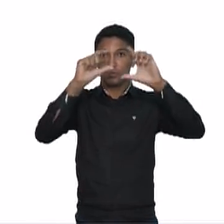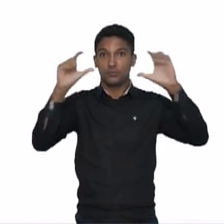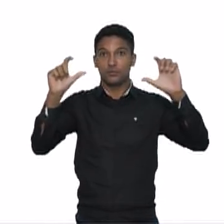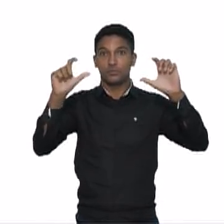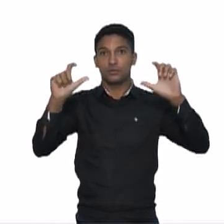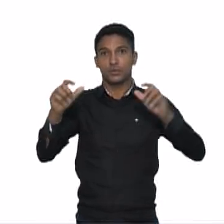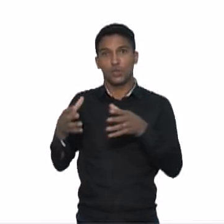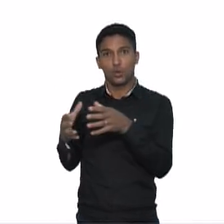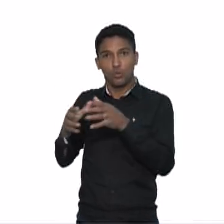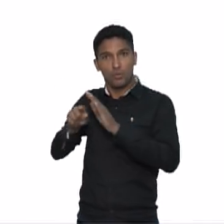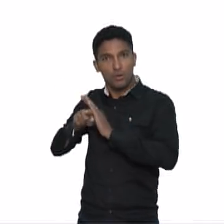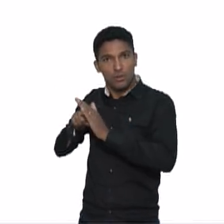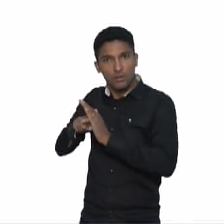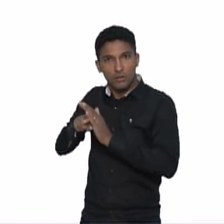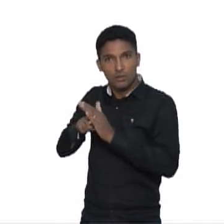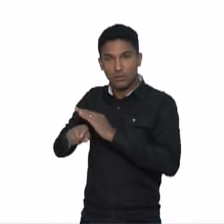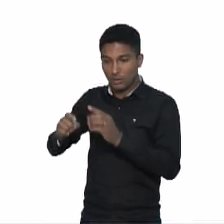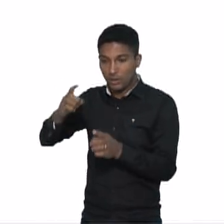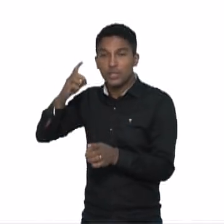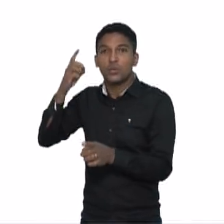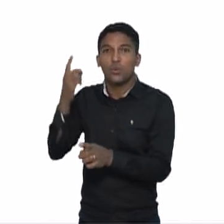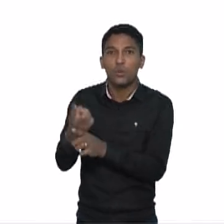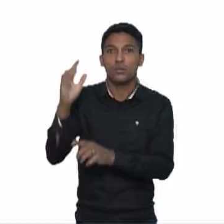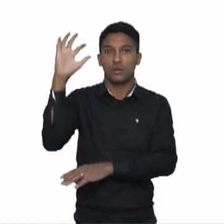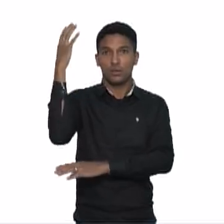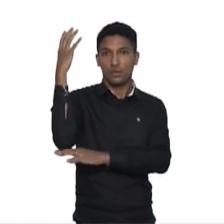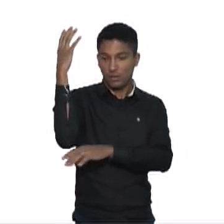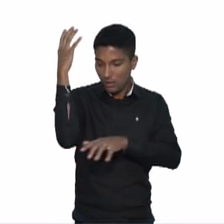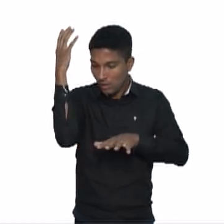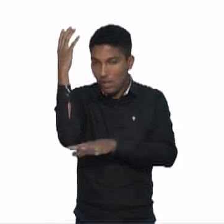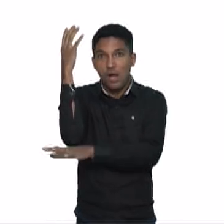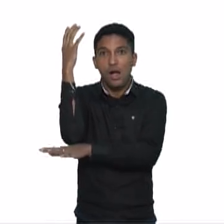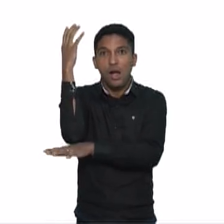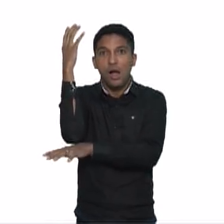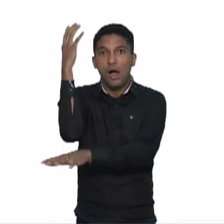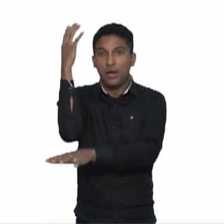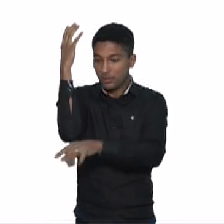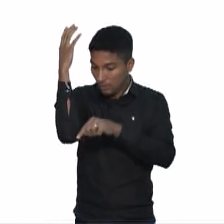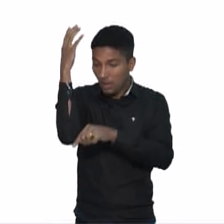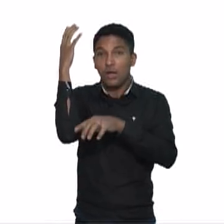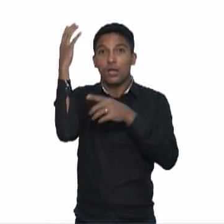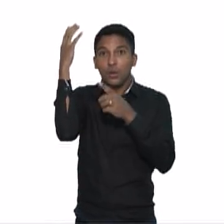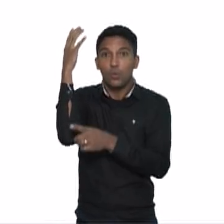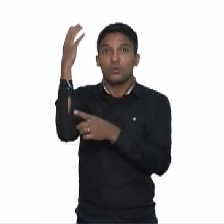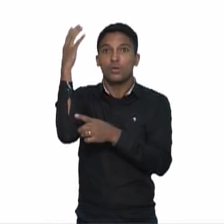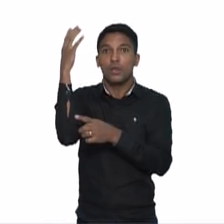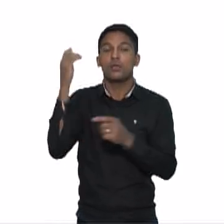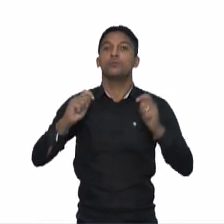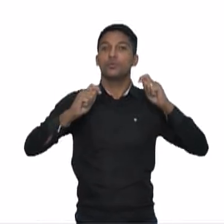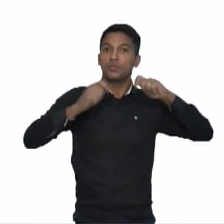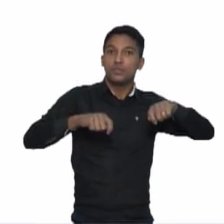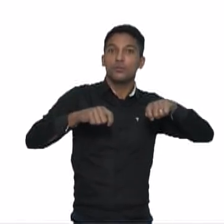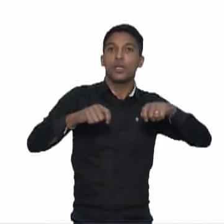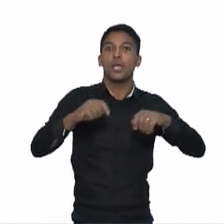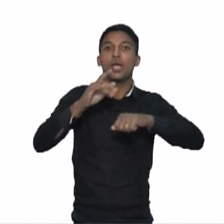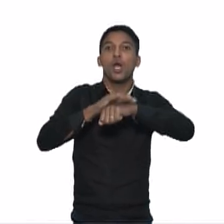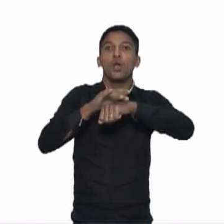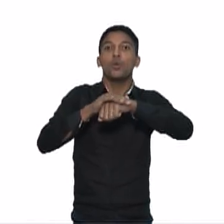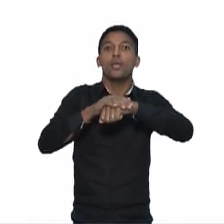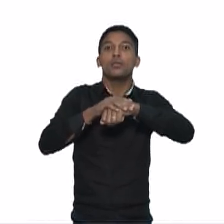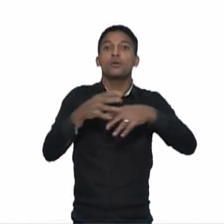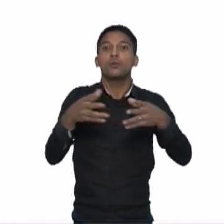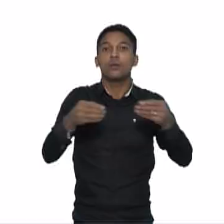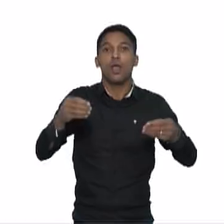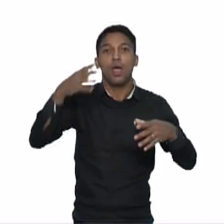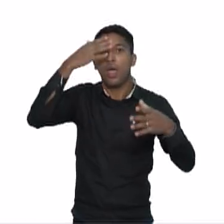Pesquisadores encontram na raiz do possível cura para o Alzheimer. As queimadas